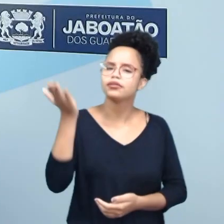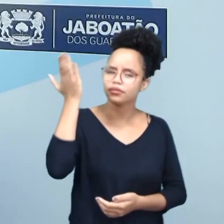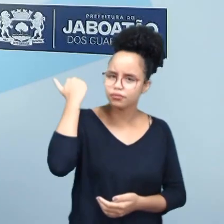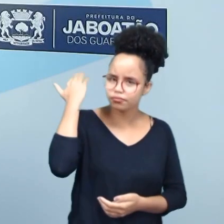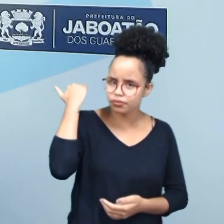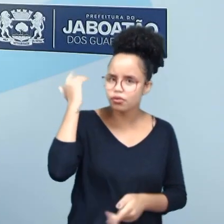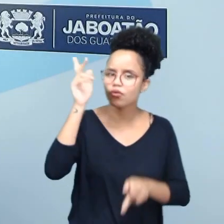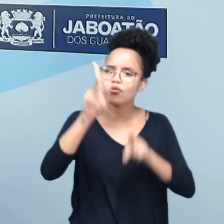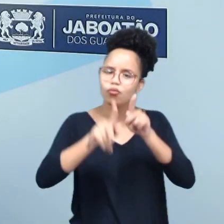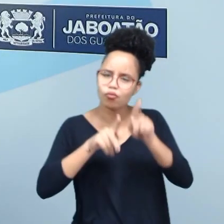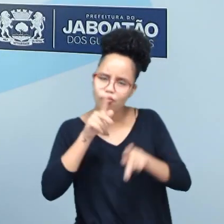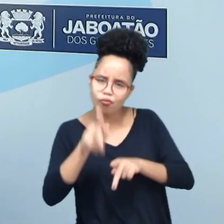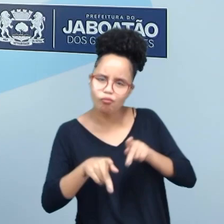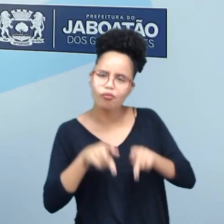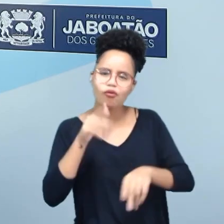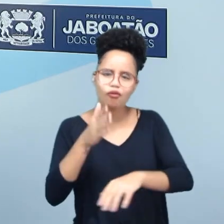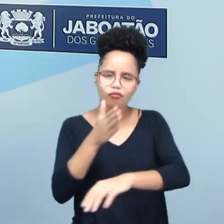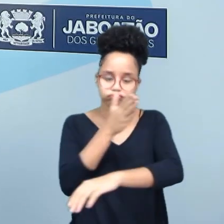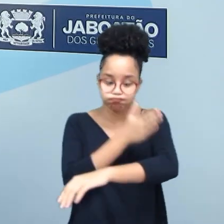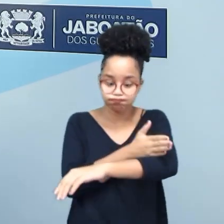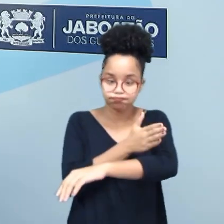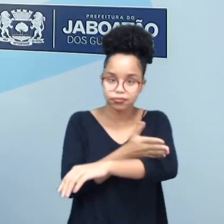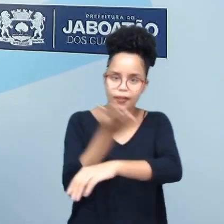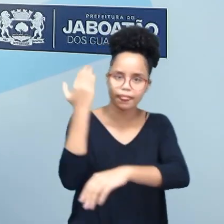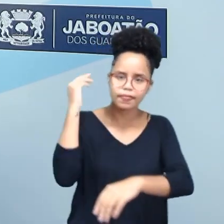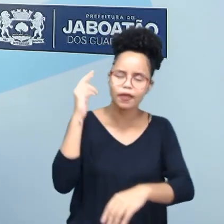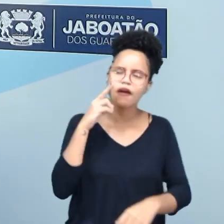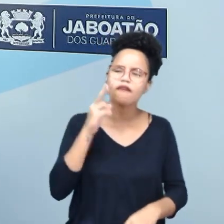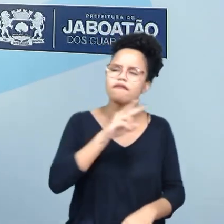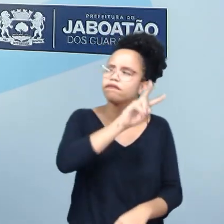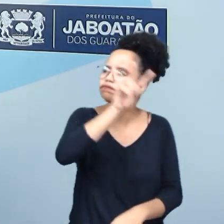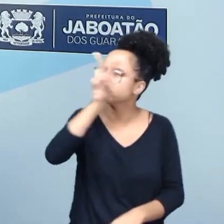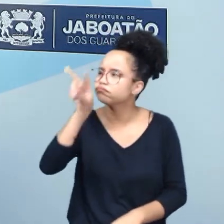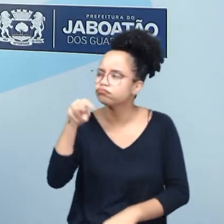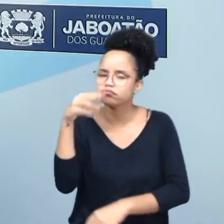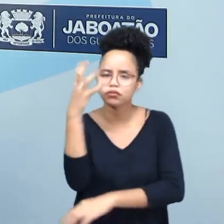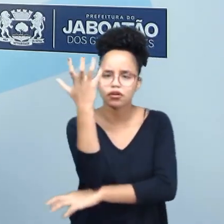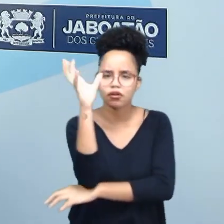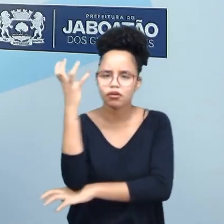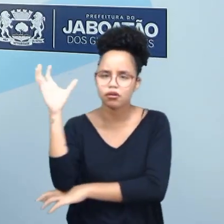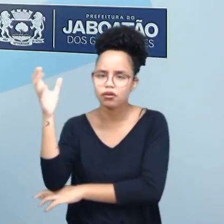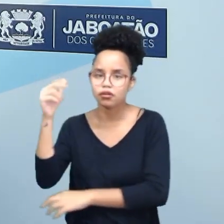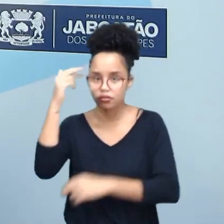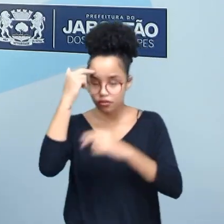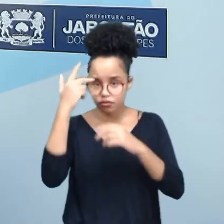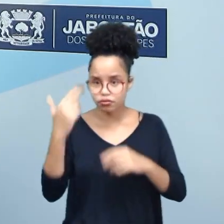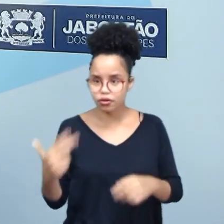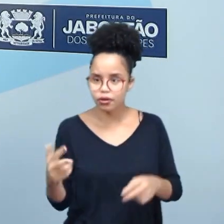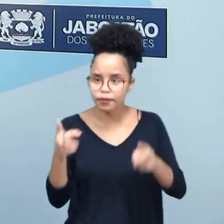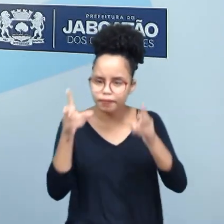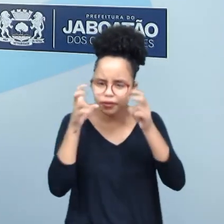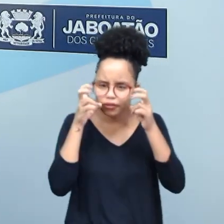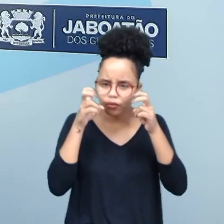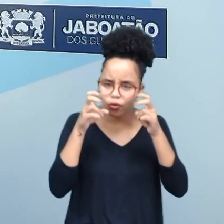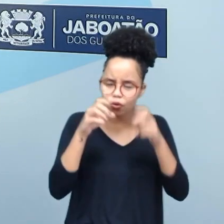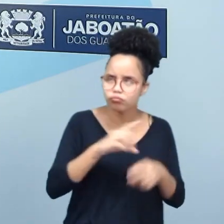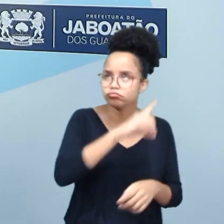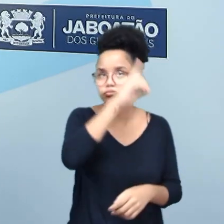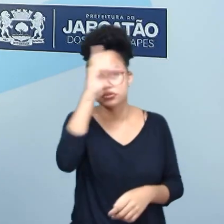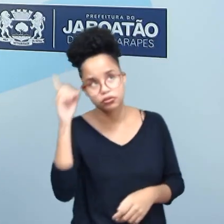os povos primitivos, eles observavam a natureza, perceberam a partir daí que existiam